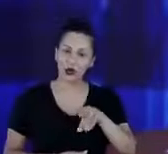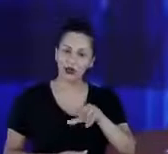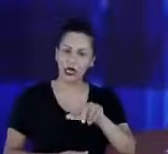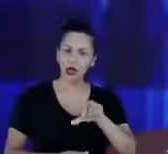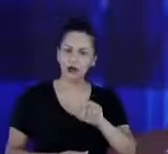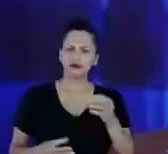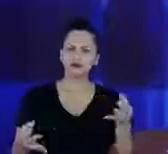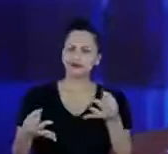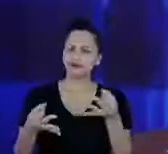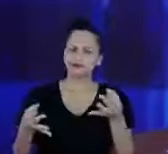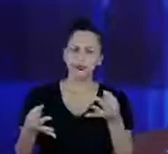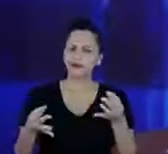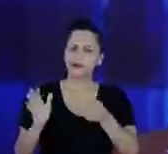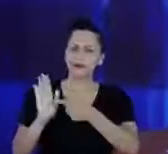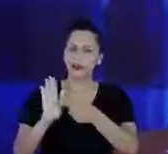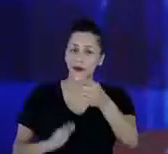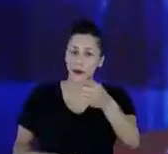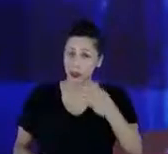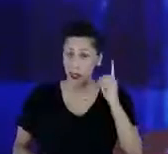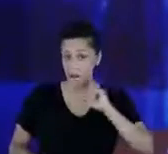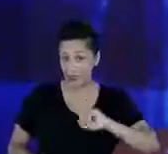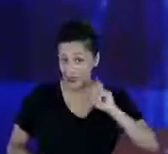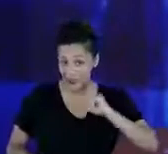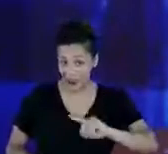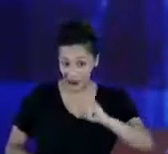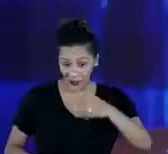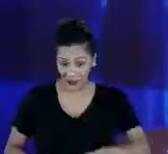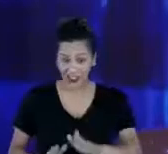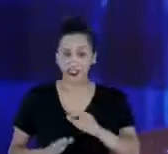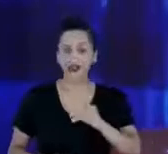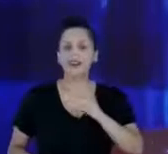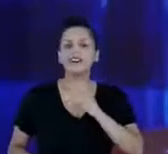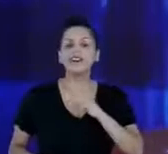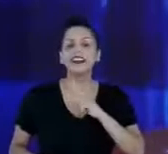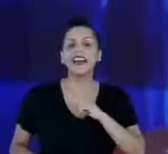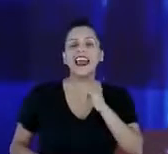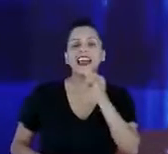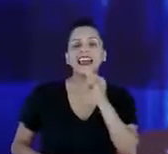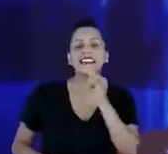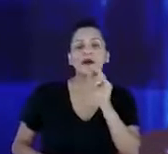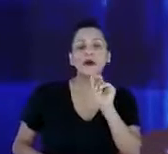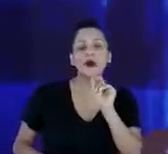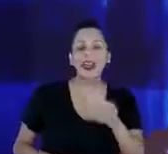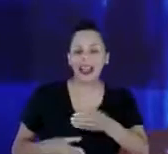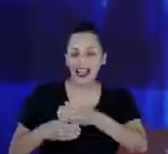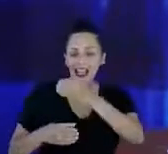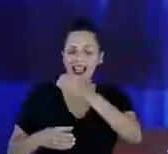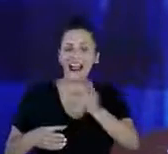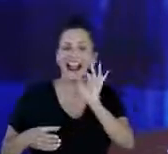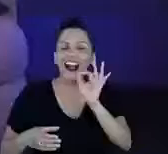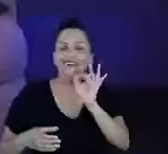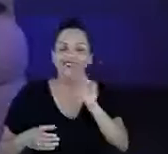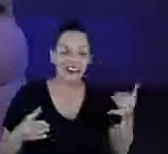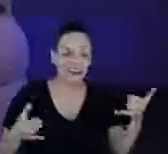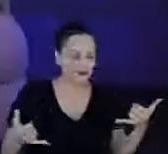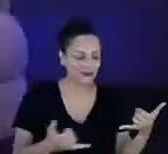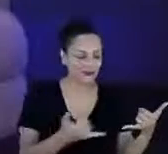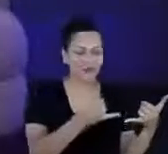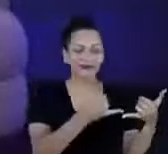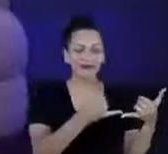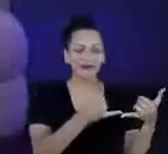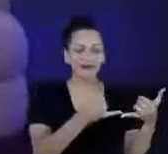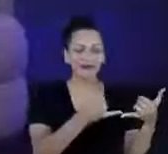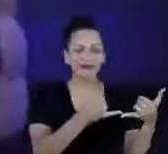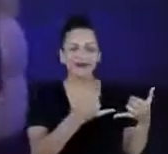interessante que você como bom Mineiro você colocou ali de exemplo uma garrafa de café conectar a internet né É óbvio e apesar de que eu sou o único